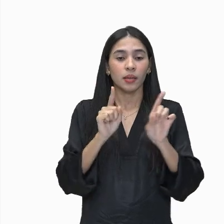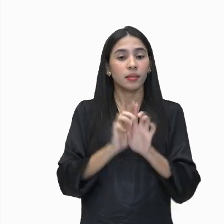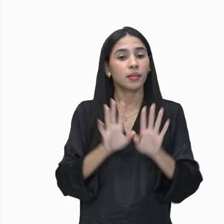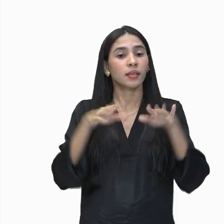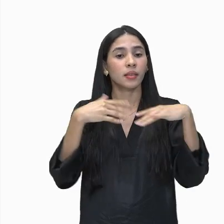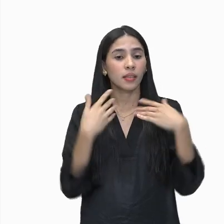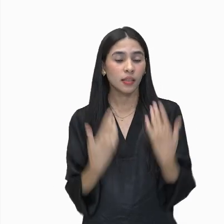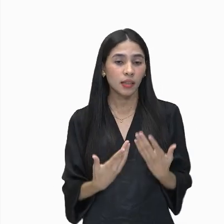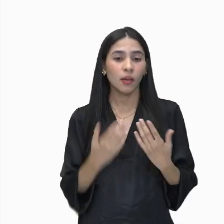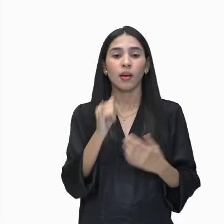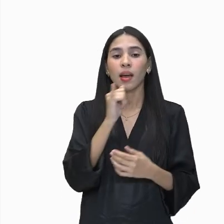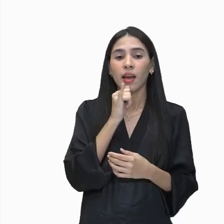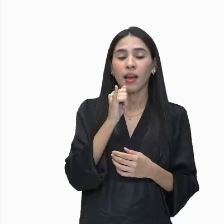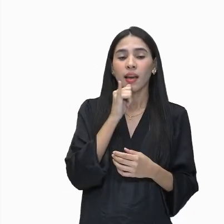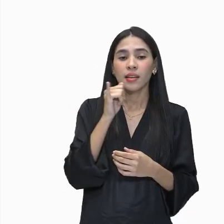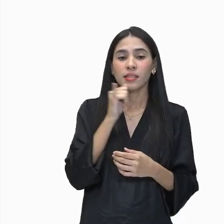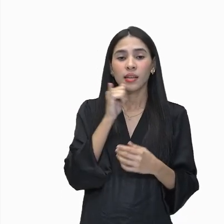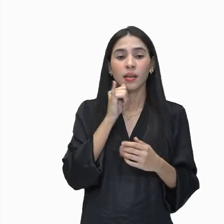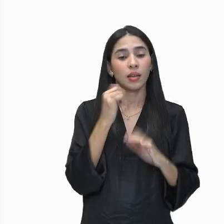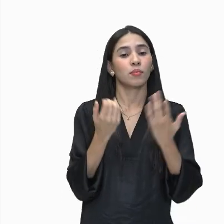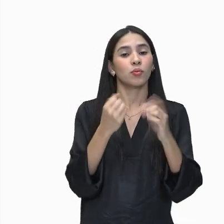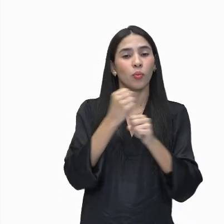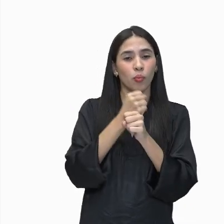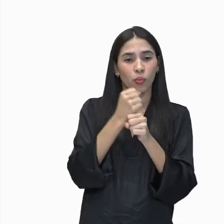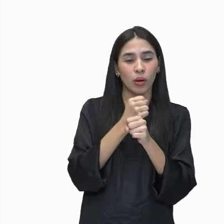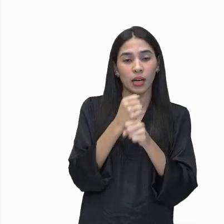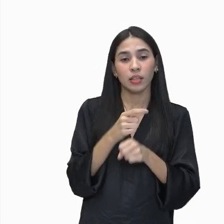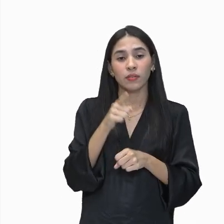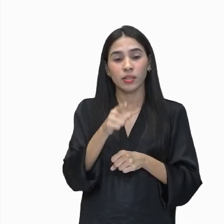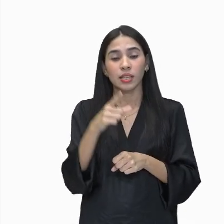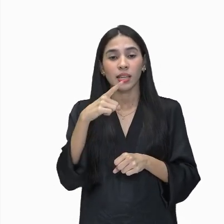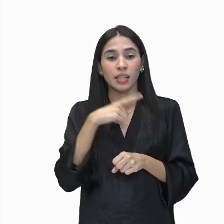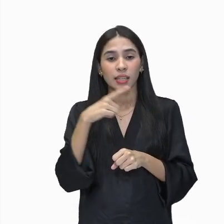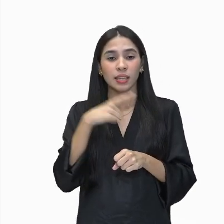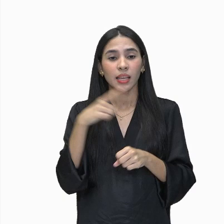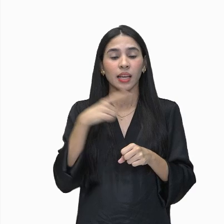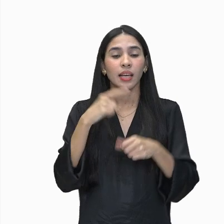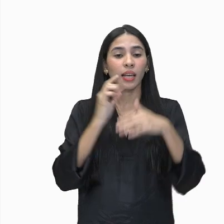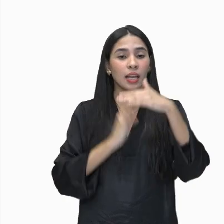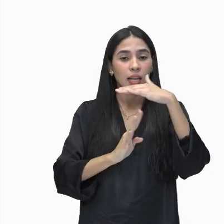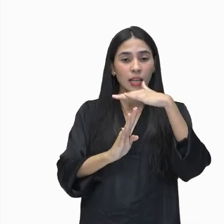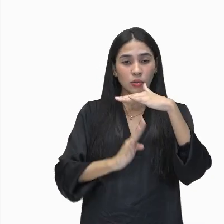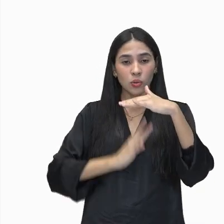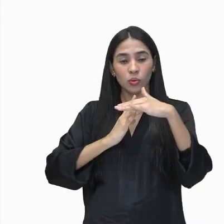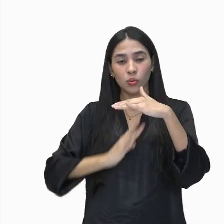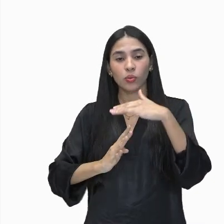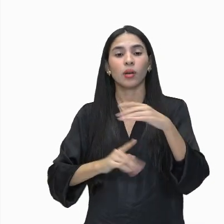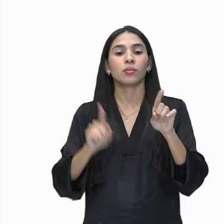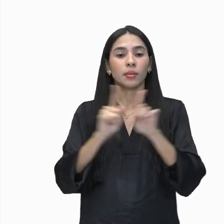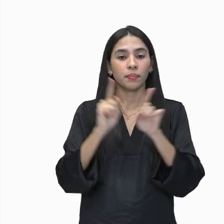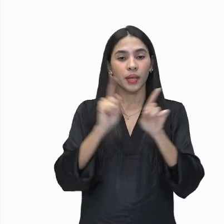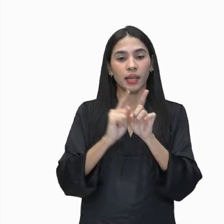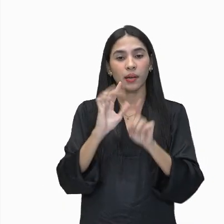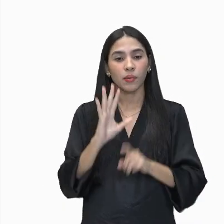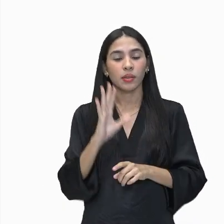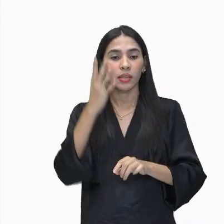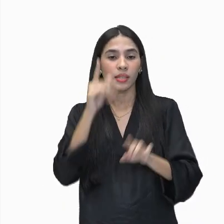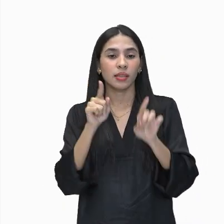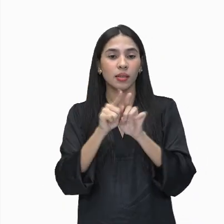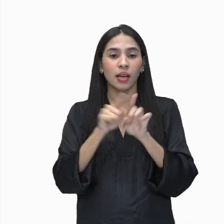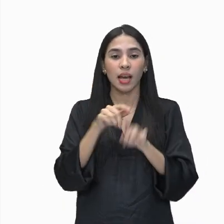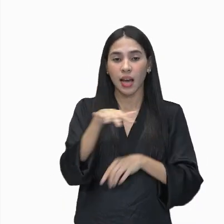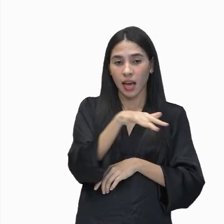Então aí entre essas décadas nós temos esse intenso êxodo rural acontecendo, né, no